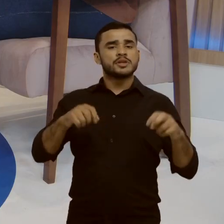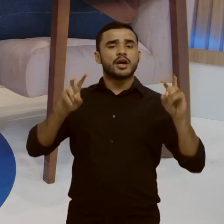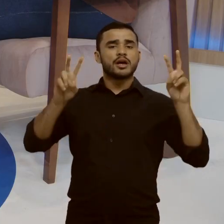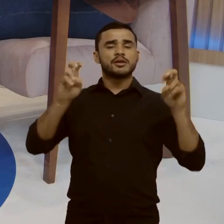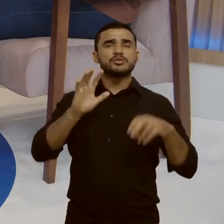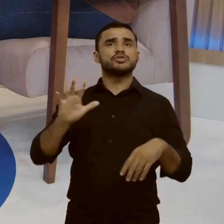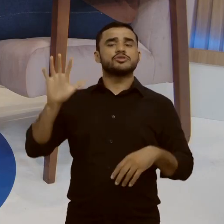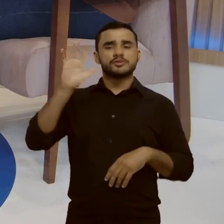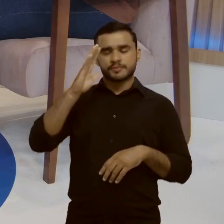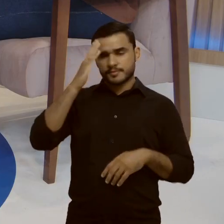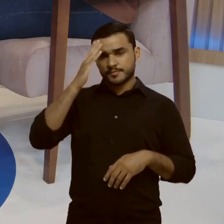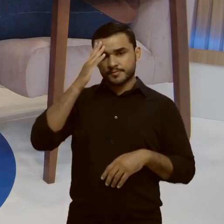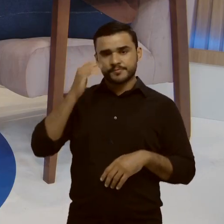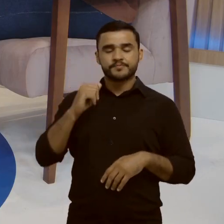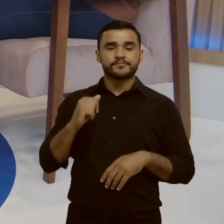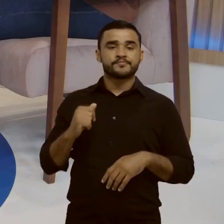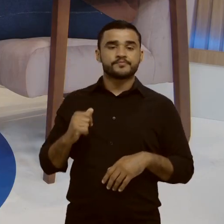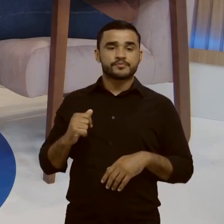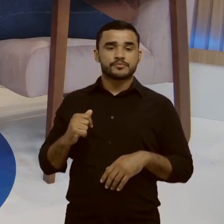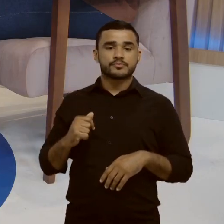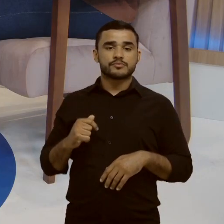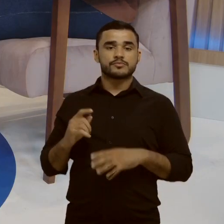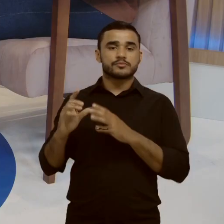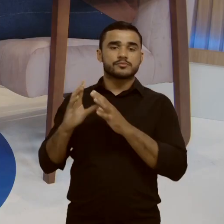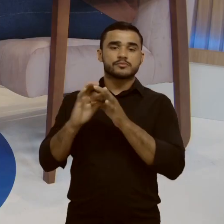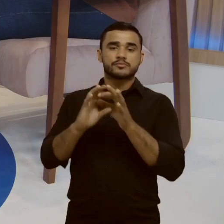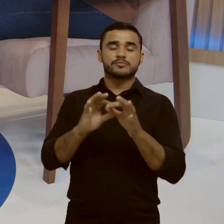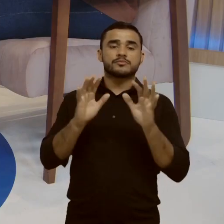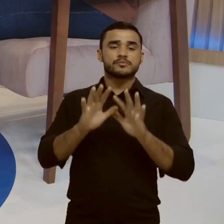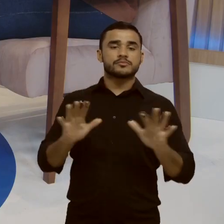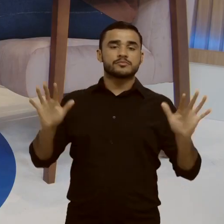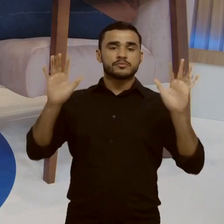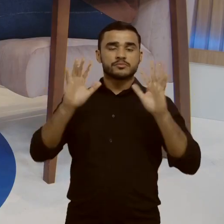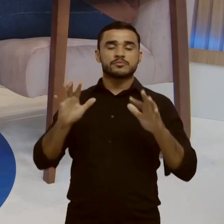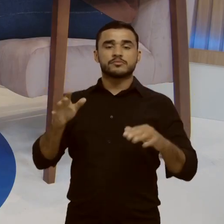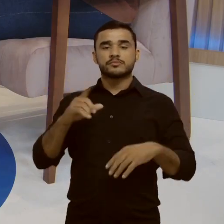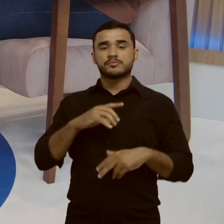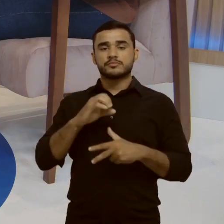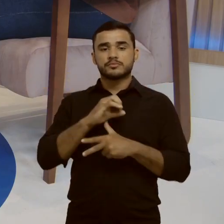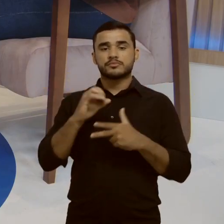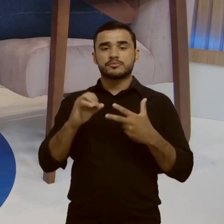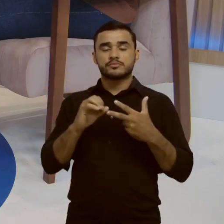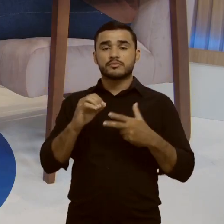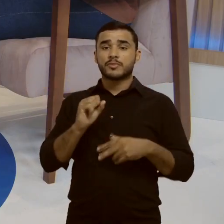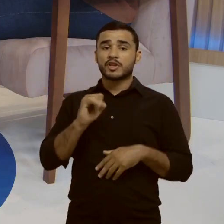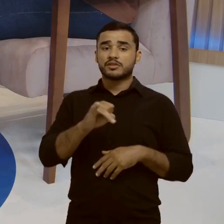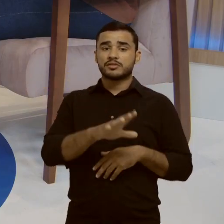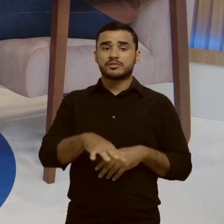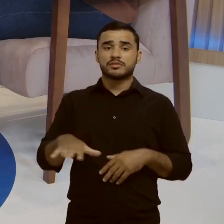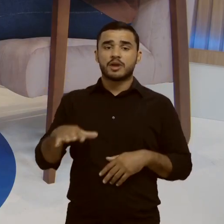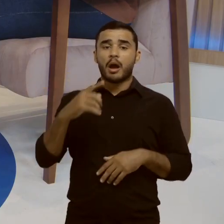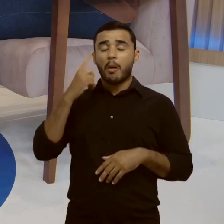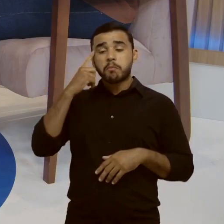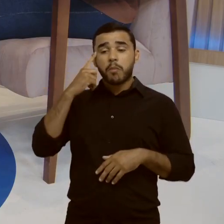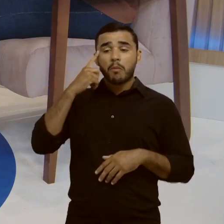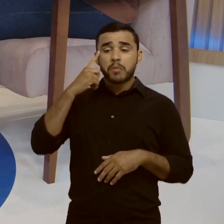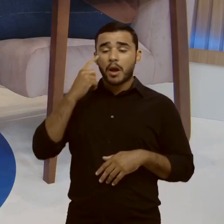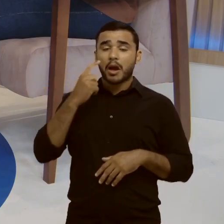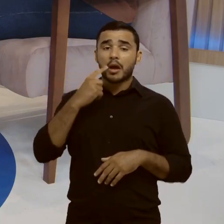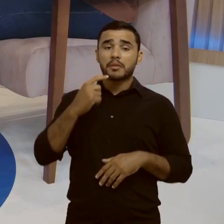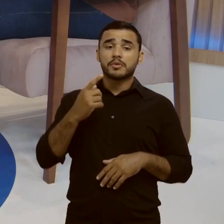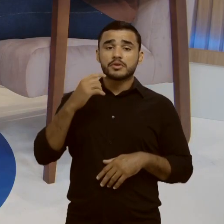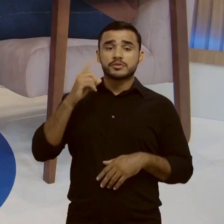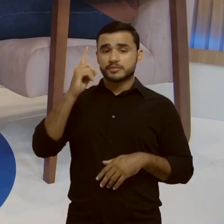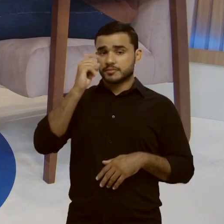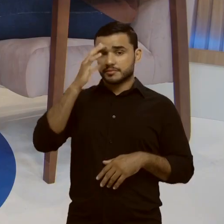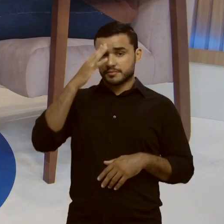das disciplinas em si, trazem contextos gerais. Se aquela criança estiver alheia a esses contextos, para ela vai ficar muito mais difícil a